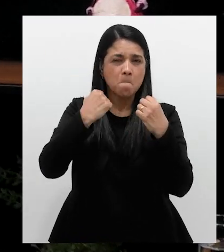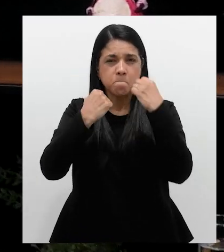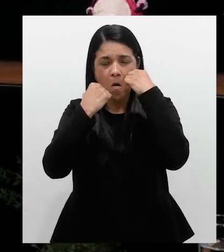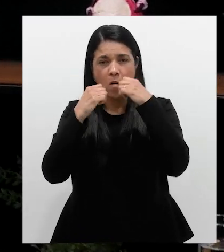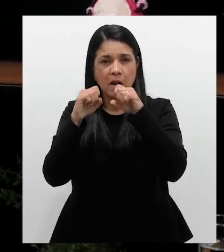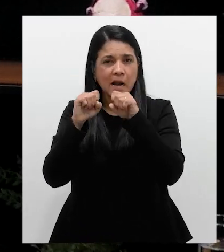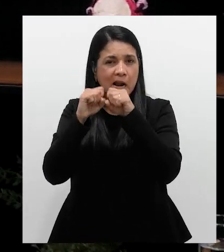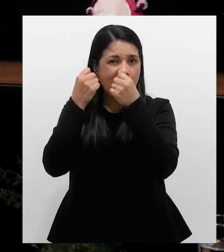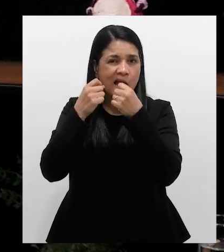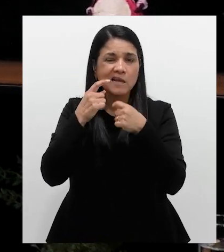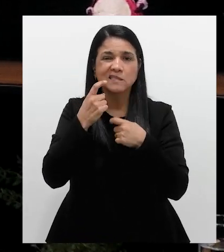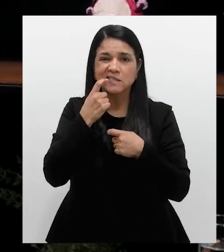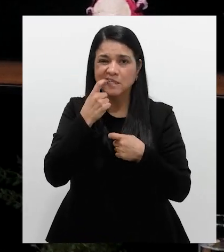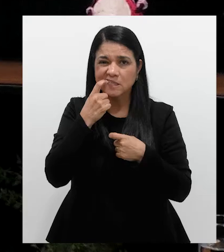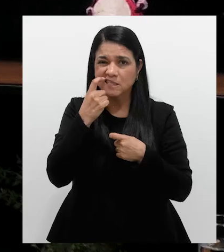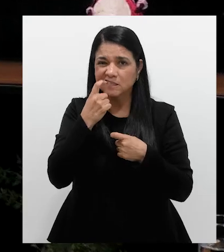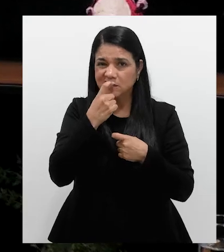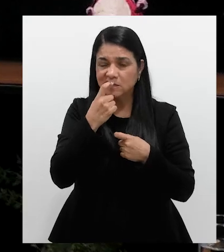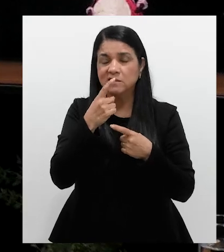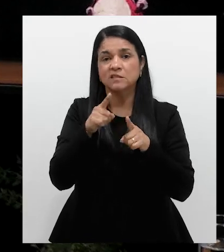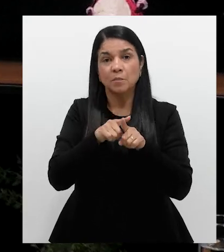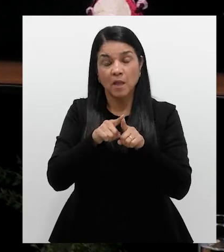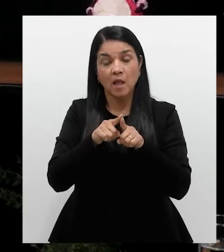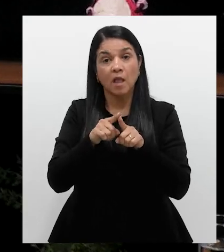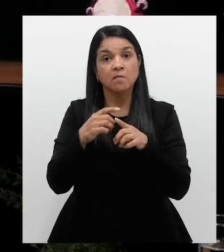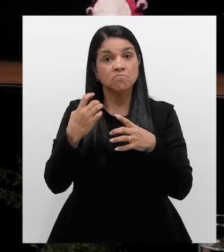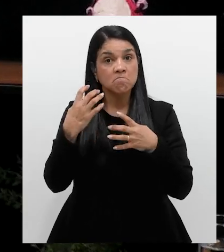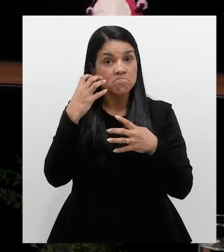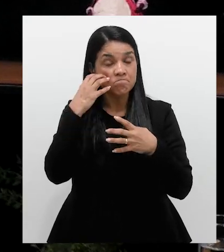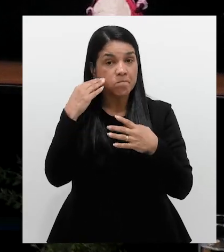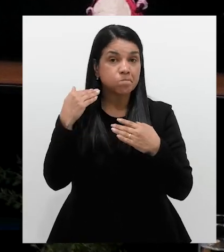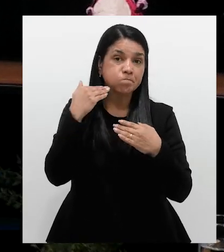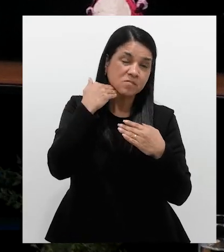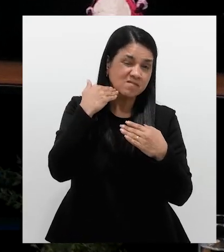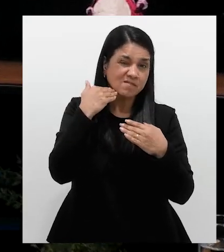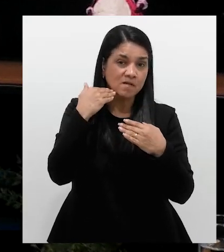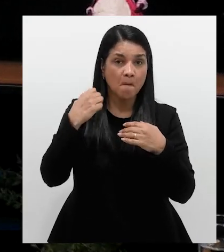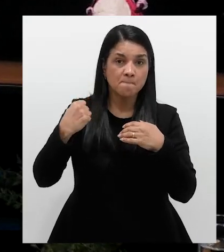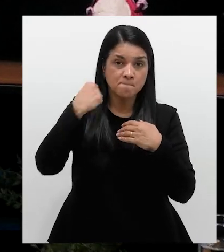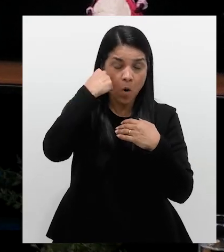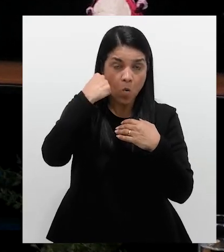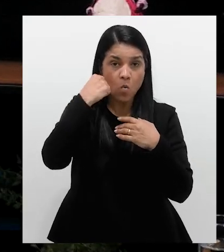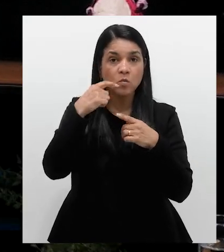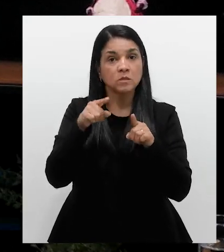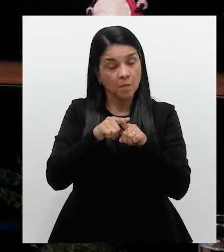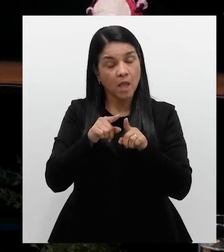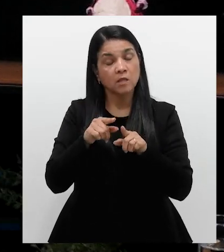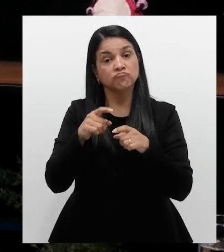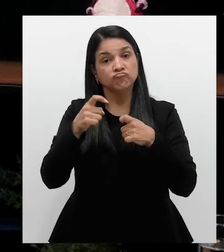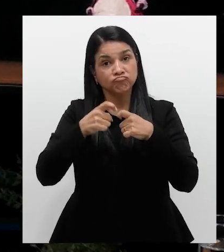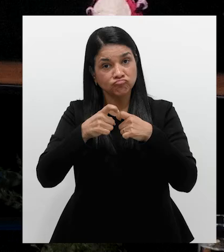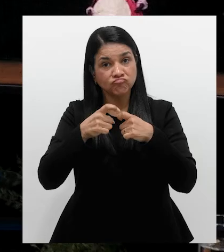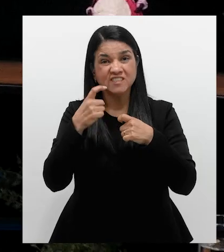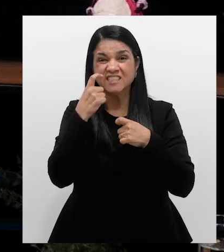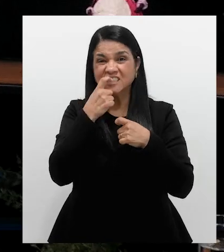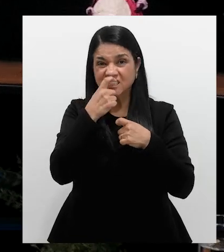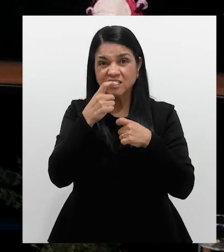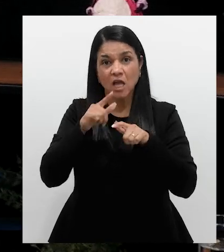dentária, e não só uma fratura dentária, tá? Vamos além, uma fratura de face, onde também é o dentista que atua, né? O